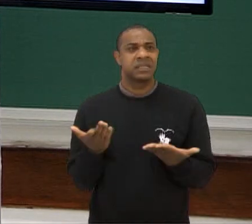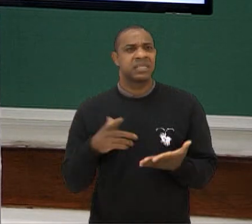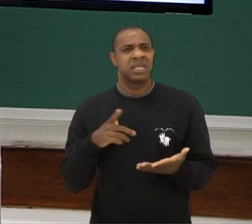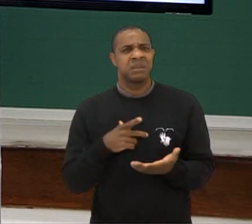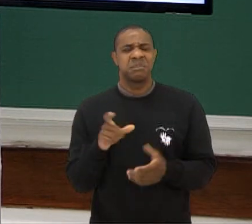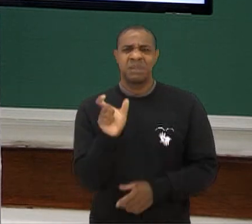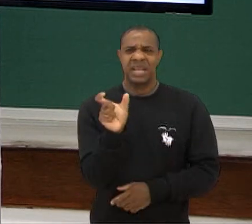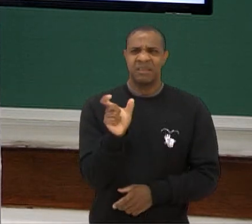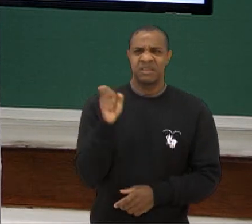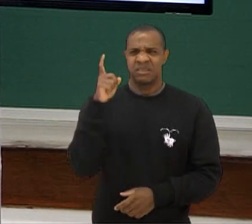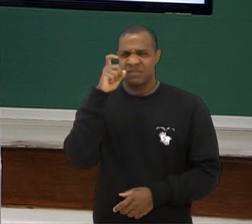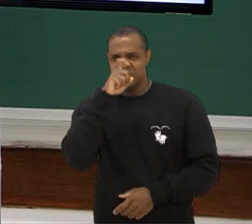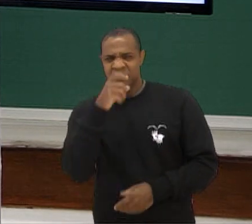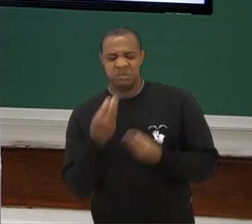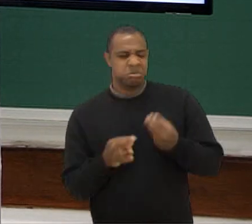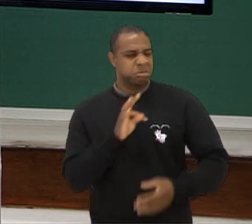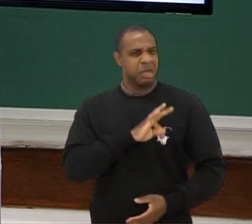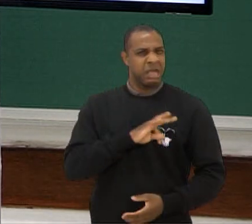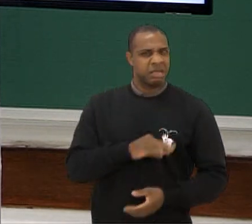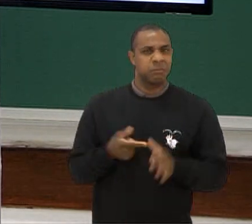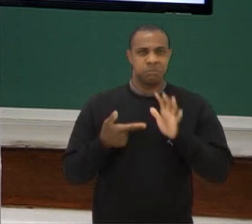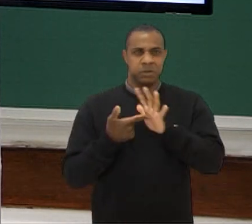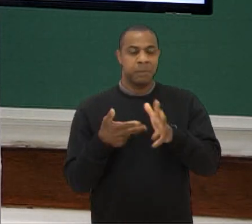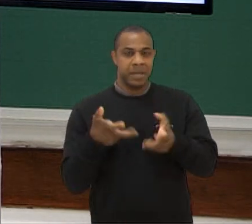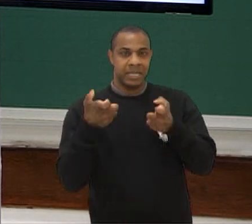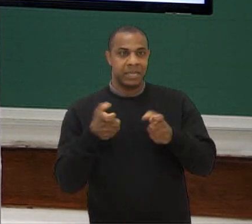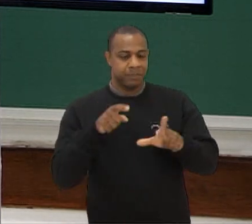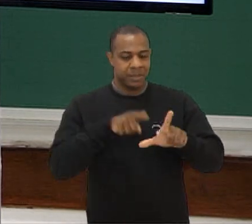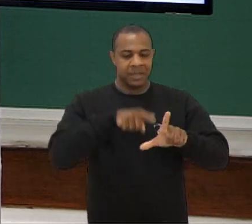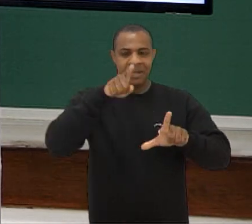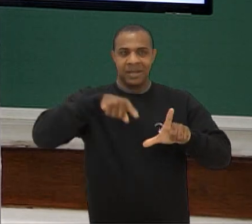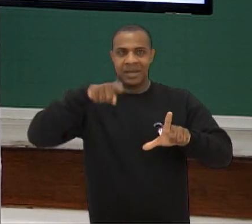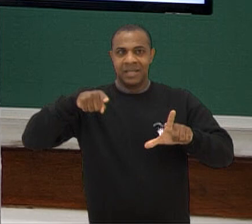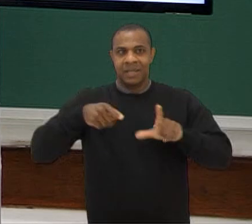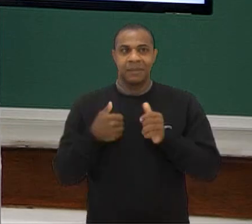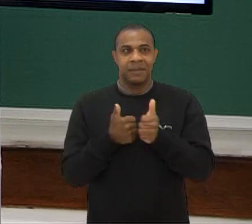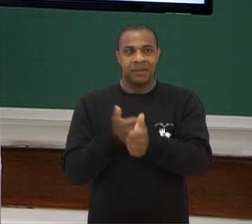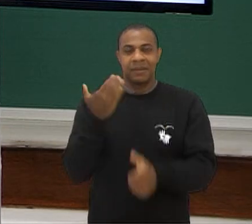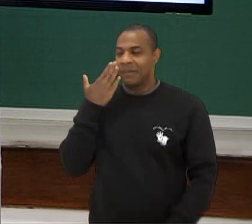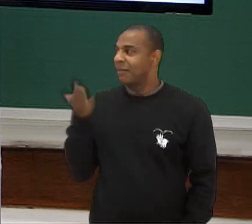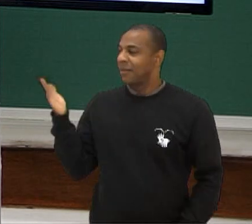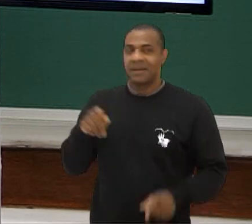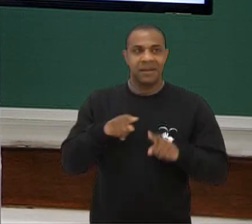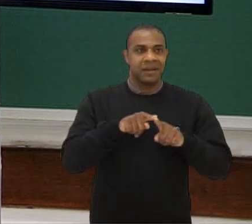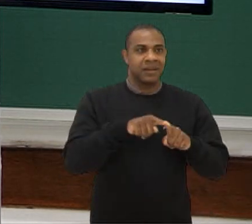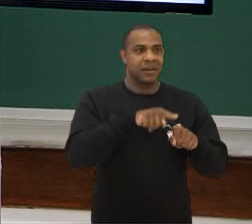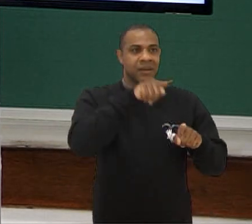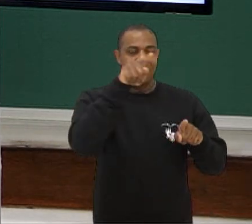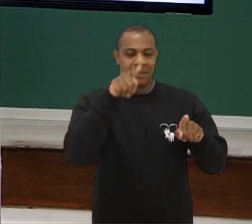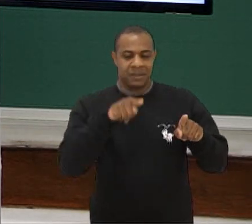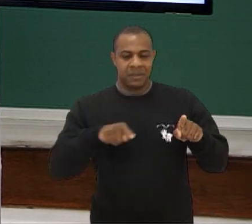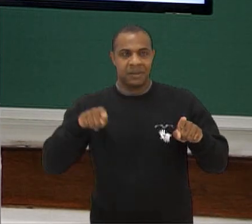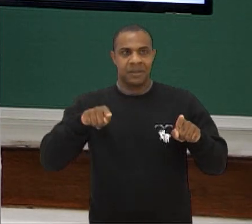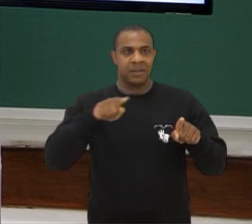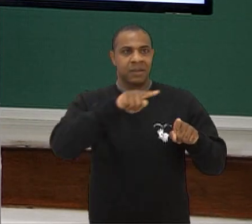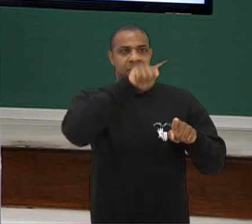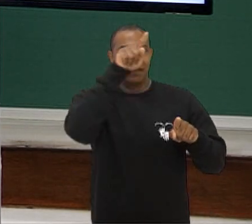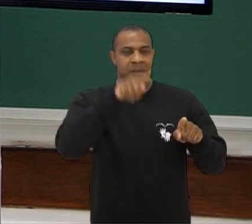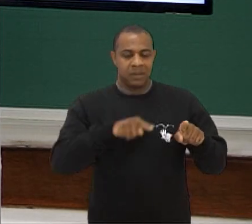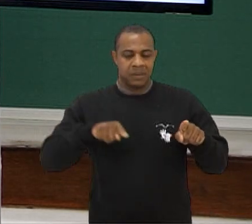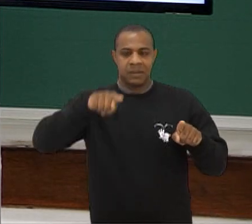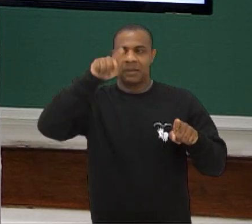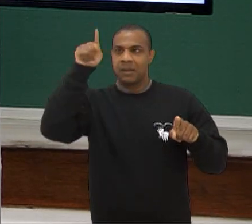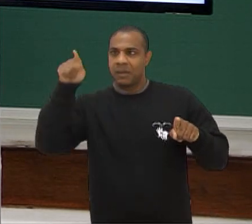gente estar trabalhando, mas percebam no gráfico, me acompanhem na tela. Você tem aqui, ó, um ponto alto, você tem um ponto